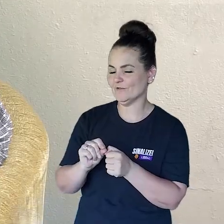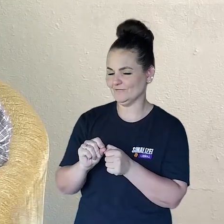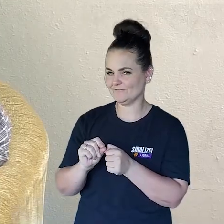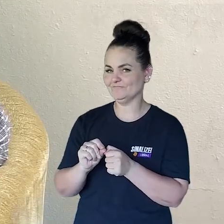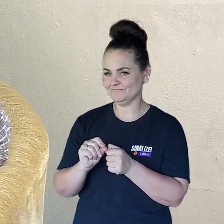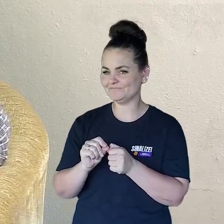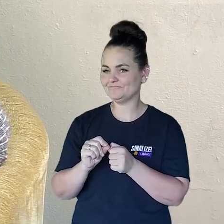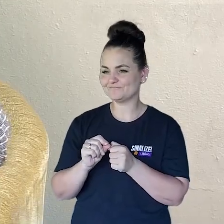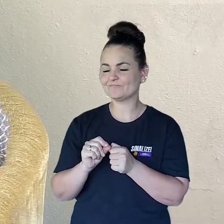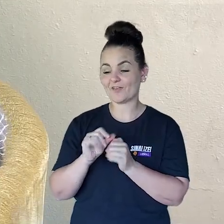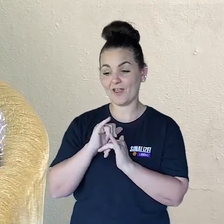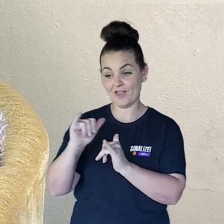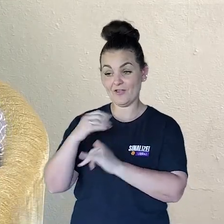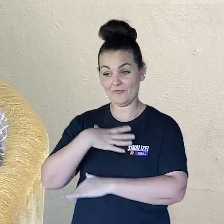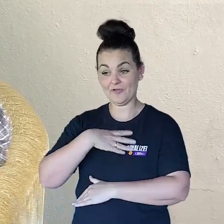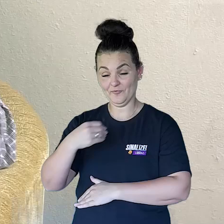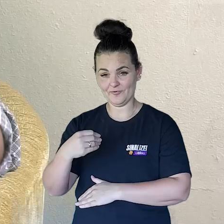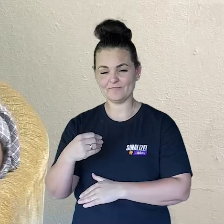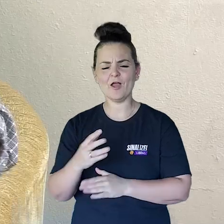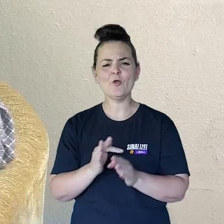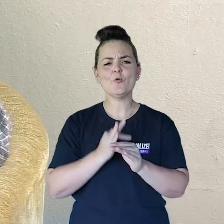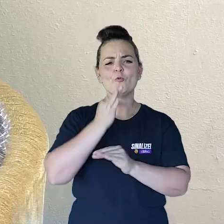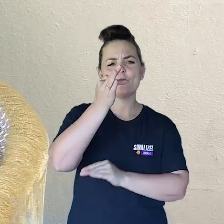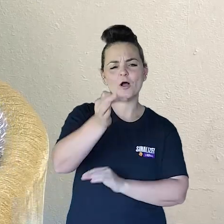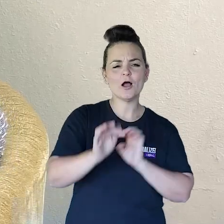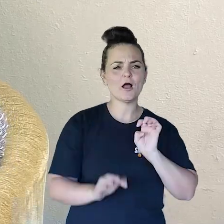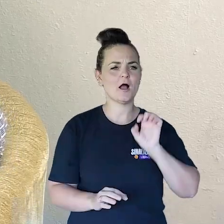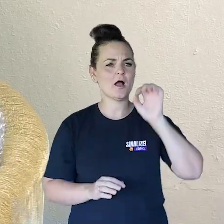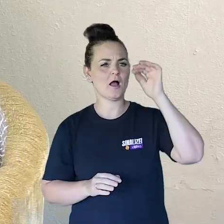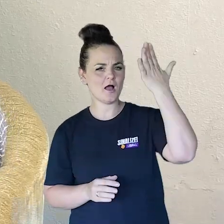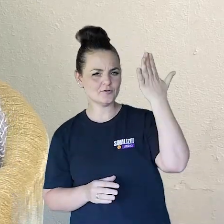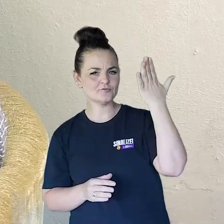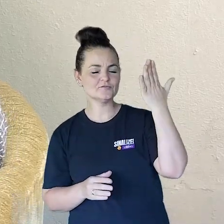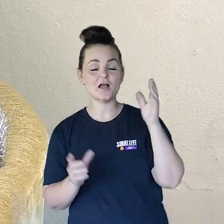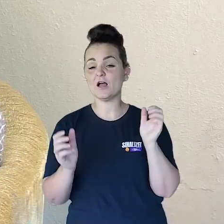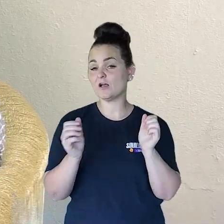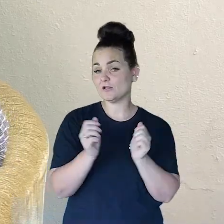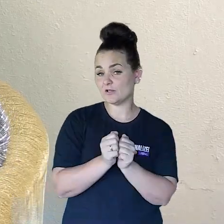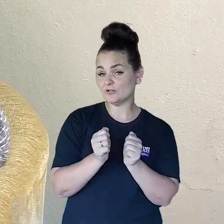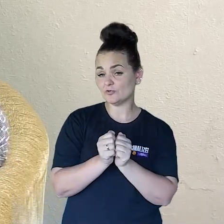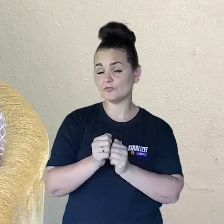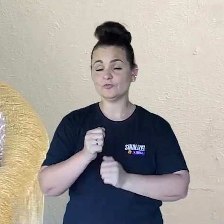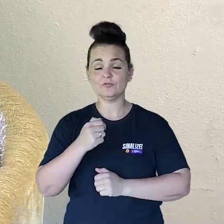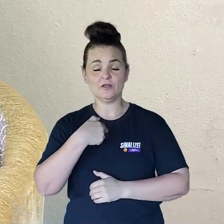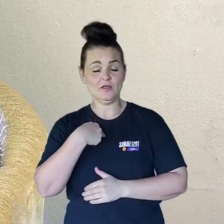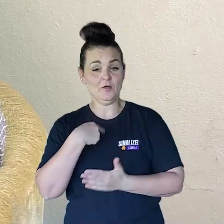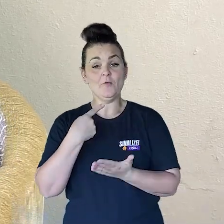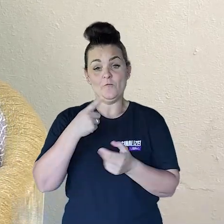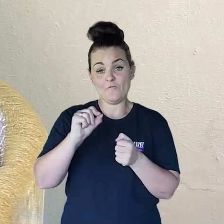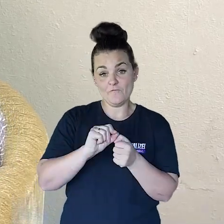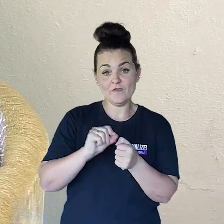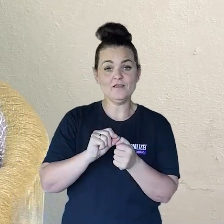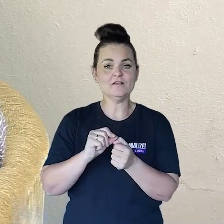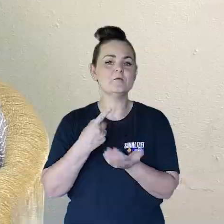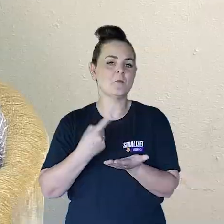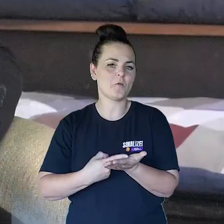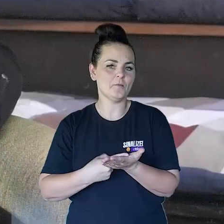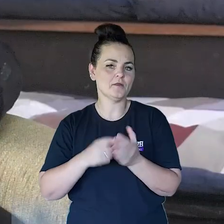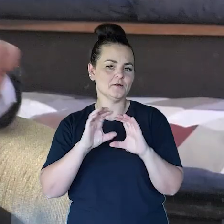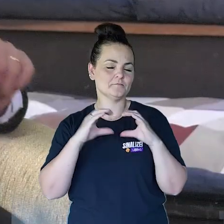Então é poder olhar no futuro ações desempenhadas que carregam o nosso DNA, que carregam o nosso comprometimento com a